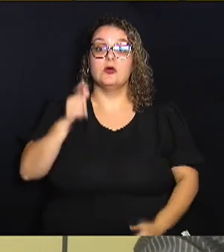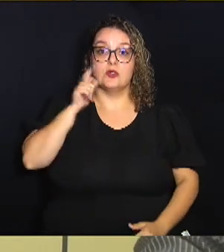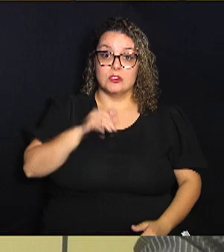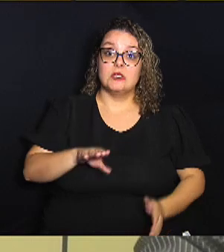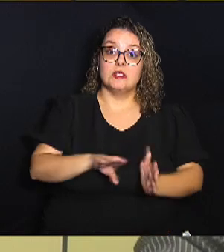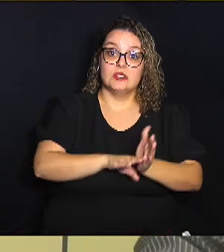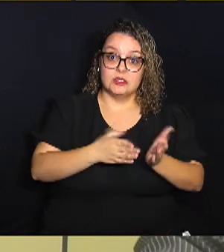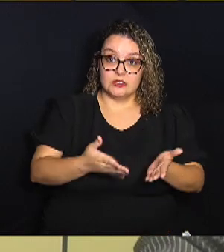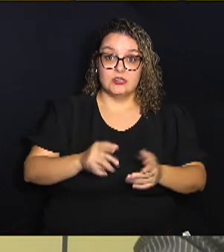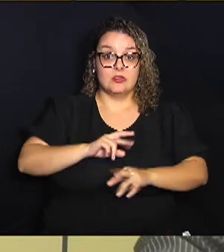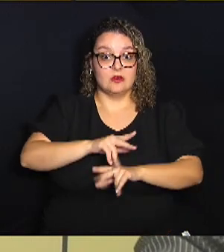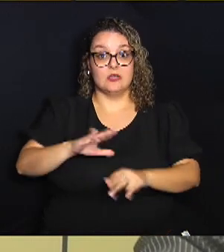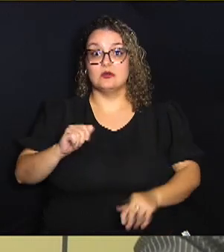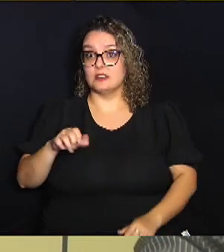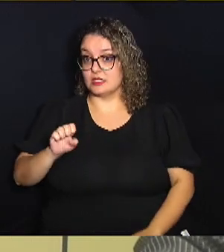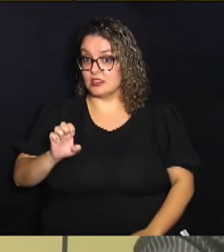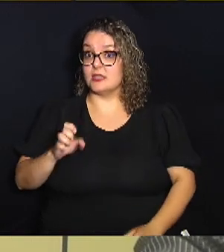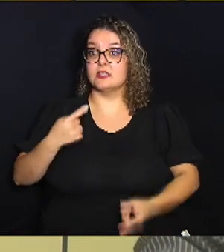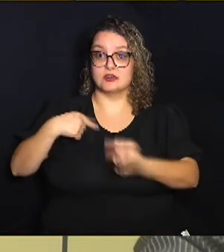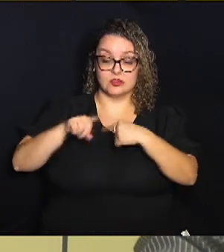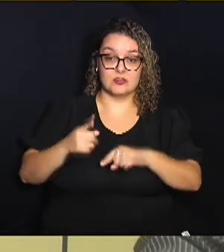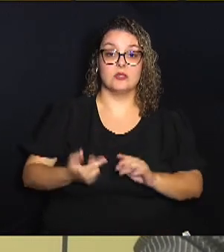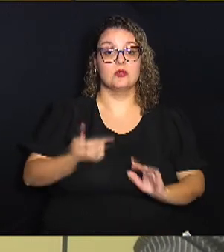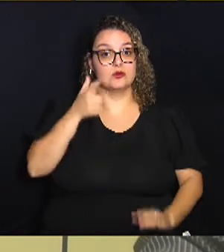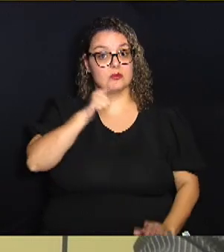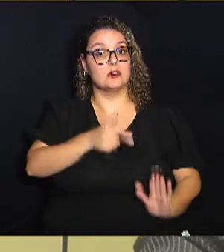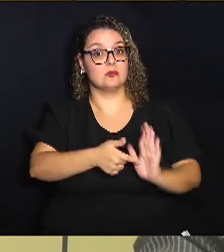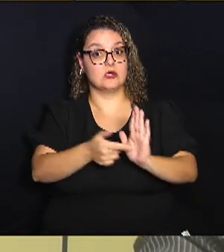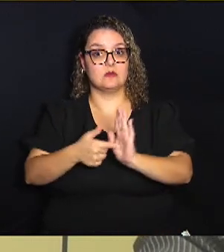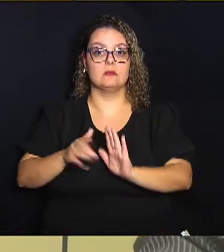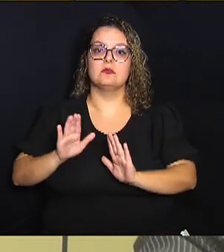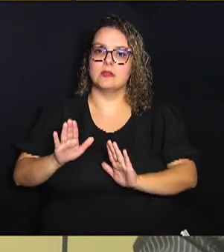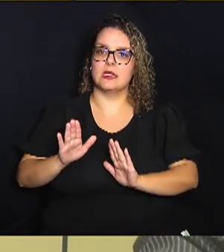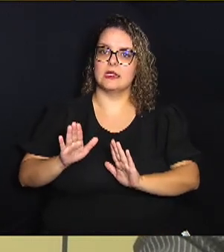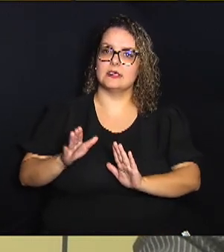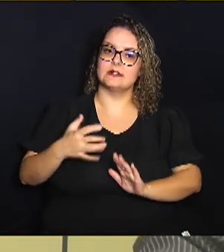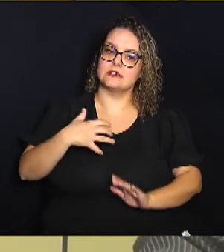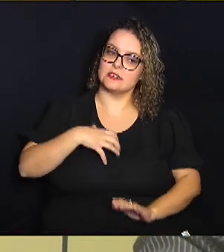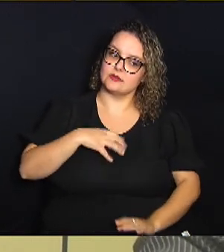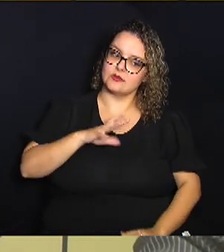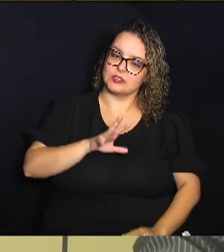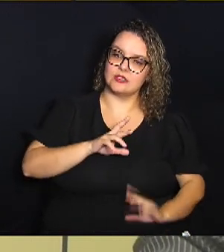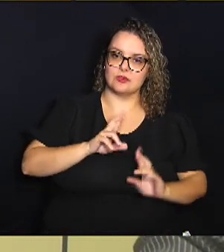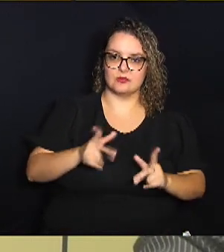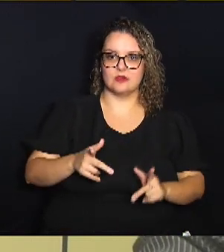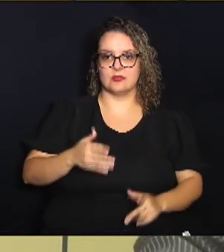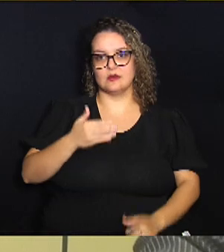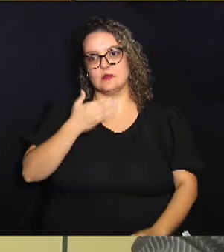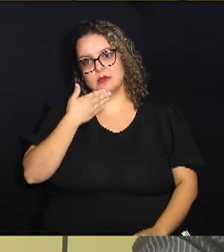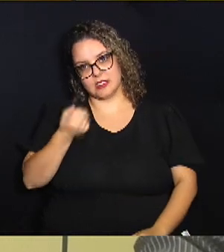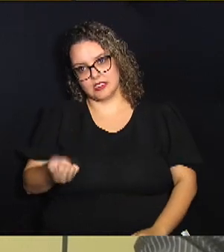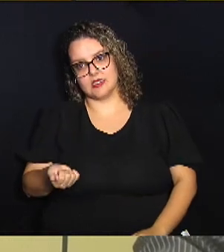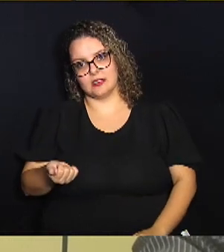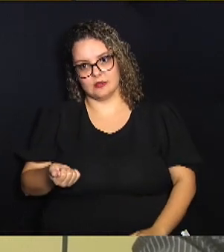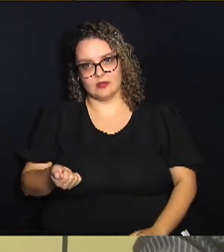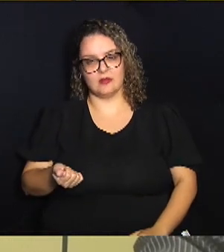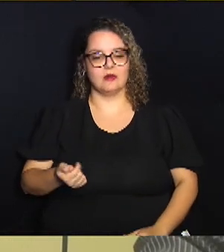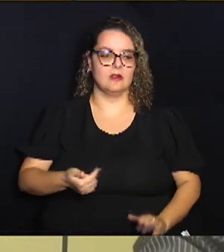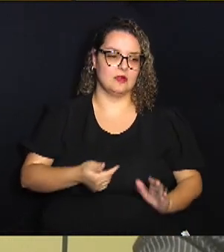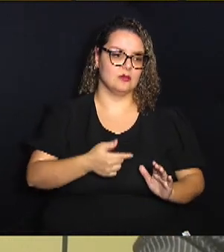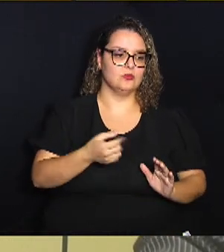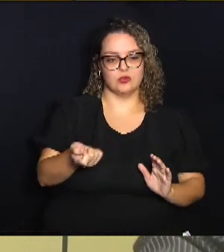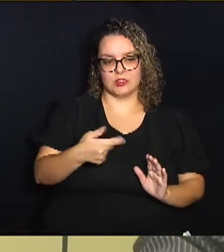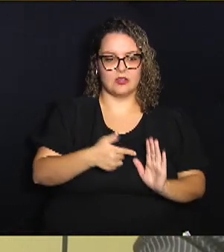tem muitos cases de sucesso, a gente consegue mostrar, mas tem um caminho e nada melhor do que quem já percorreu esse caminho para poder mostrar para